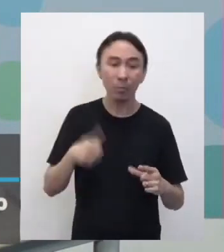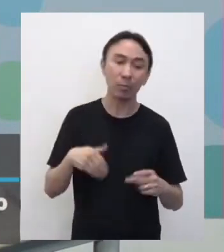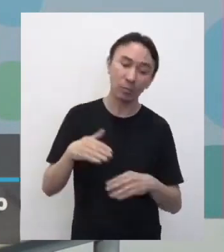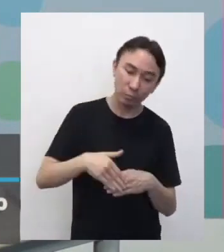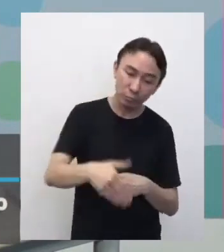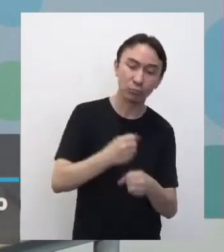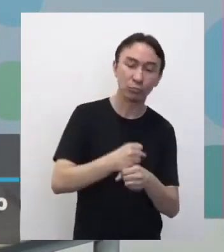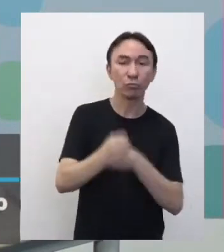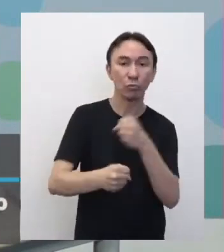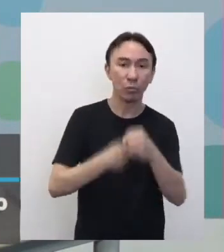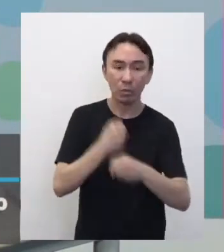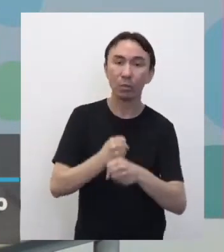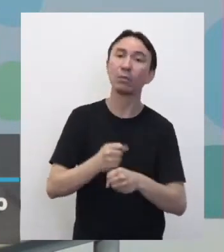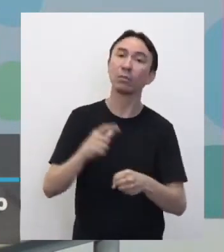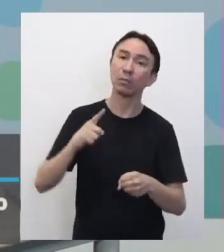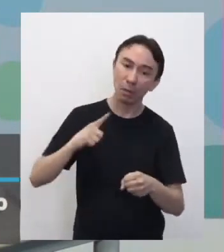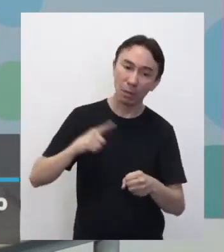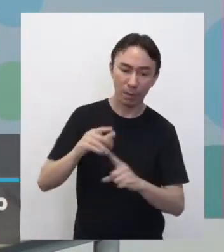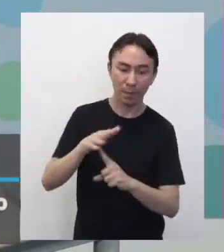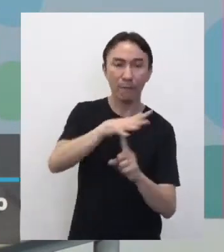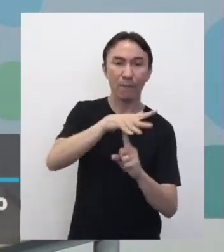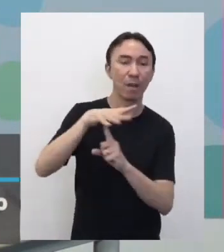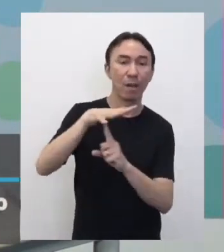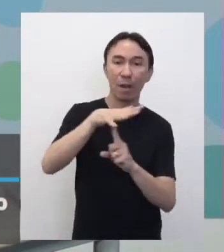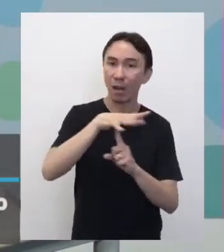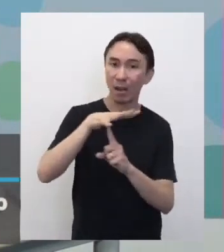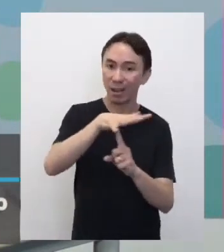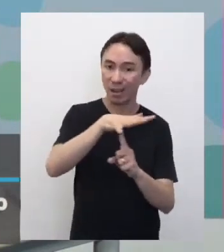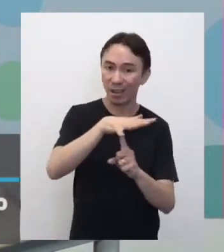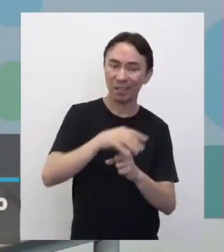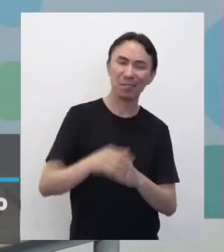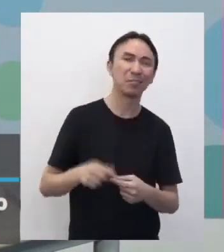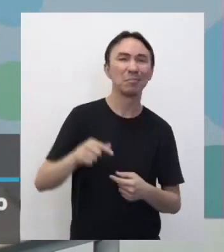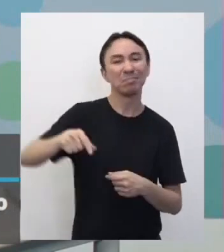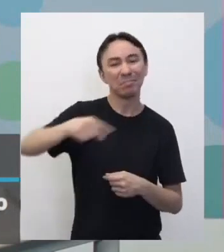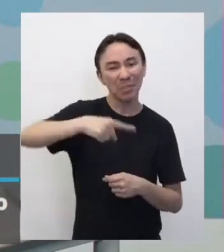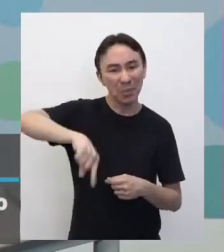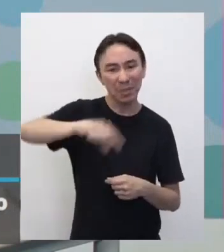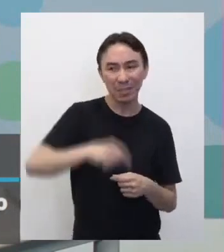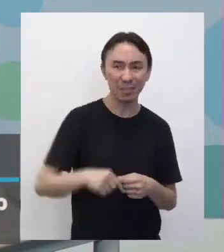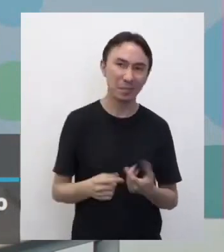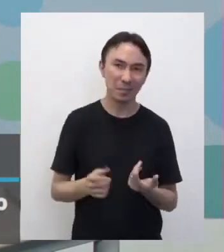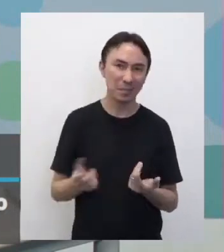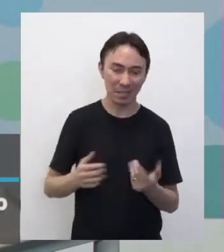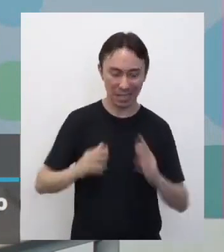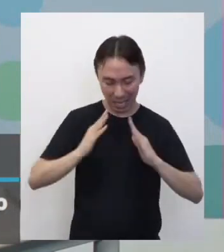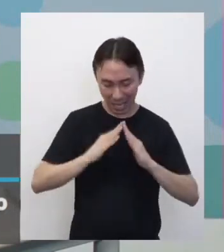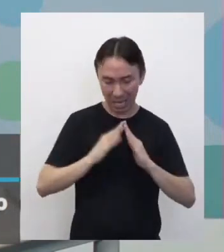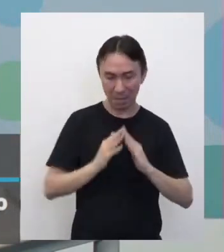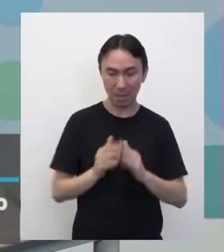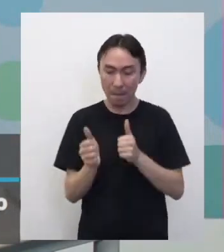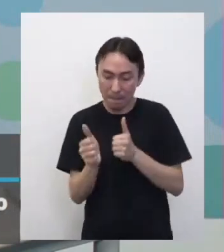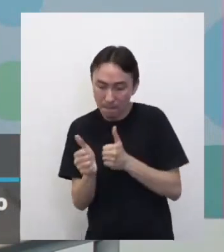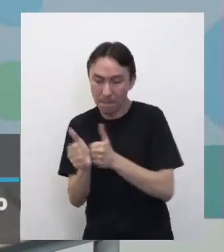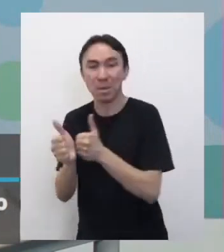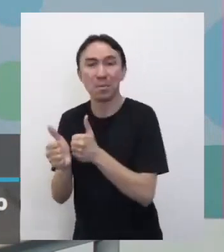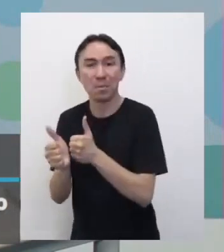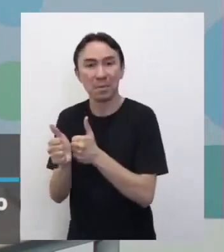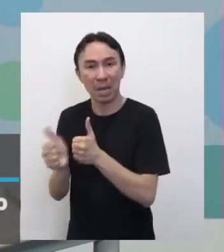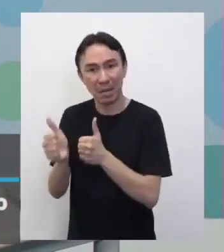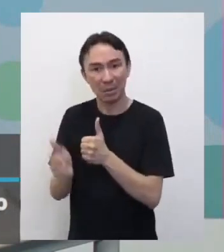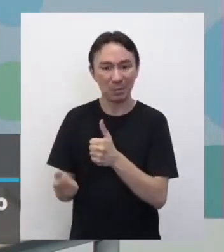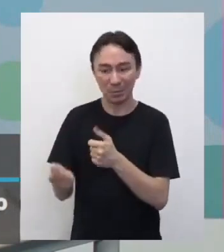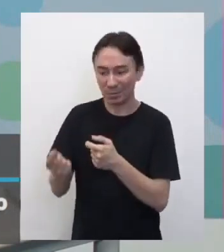uma feira aconteceria ali. Então essa coisa da gente estar sempre morando perto do comércio, né, que é uma coisa que